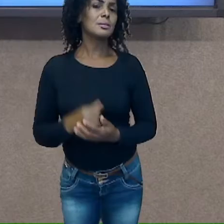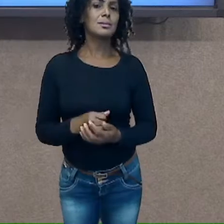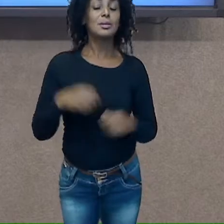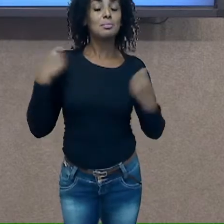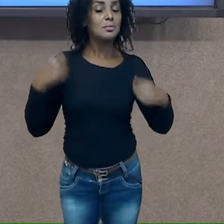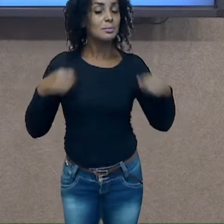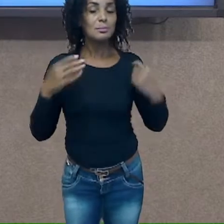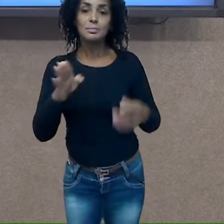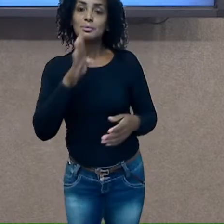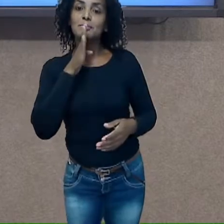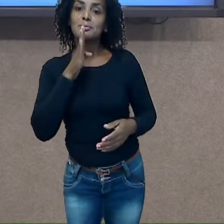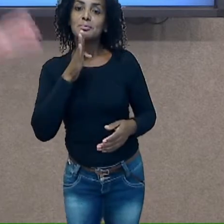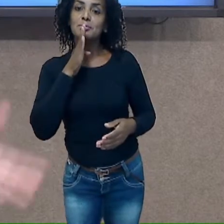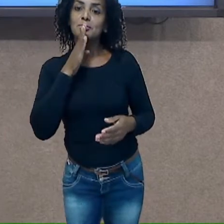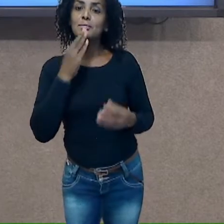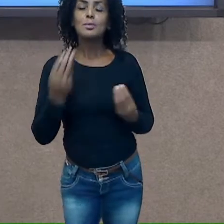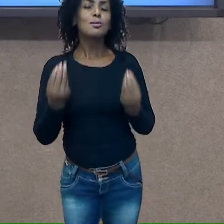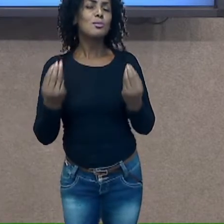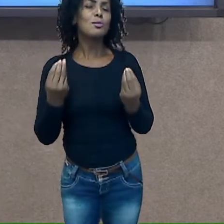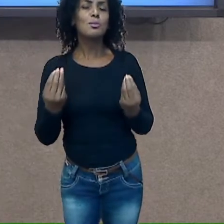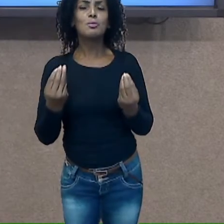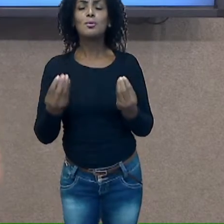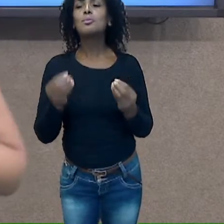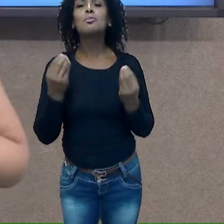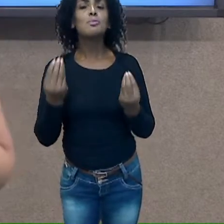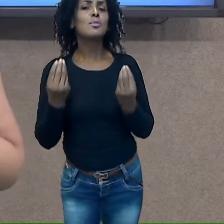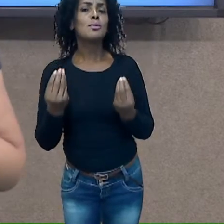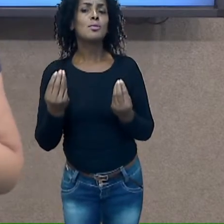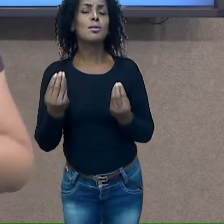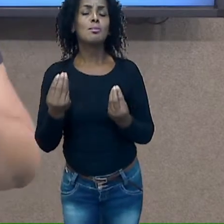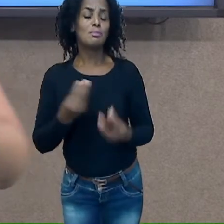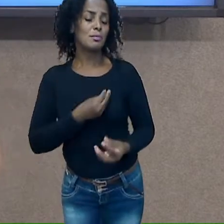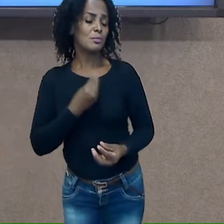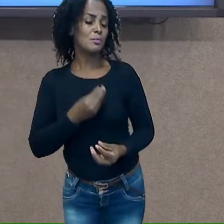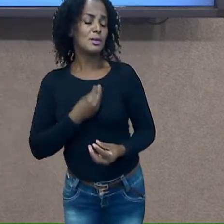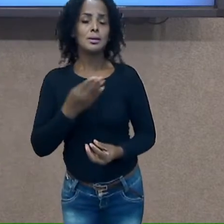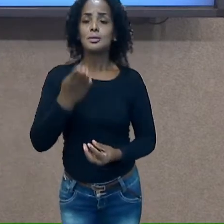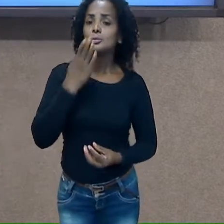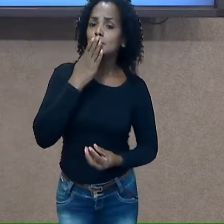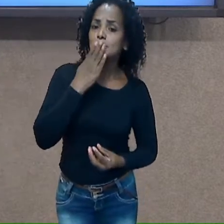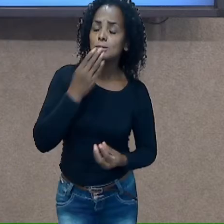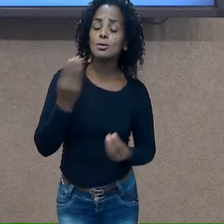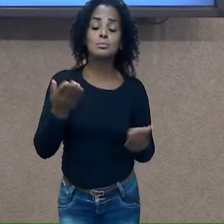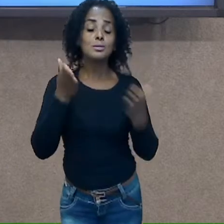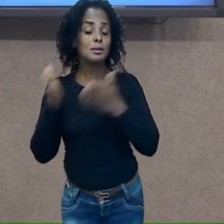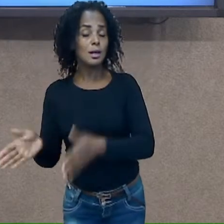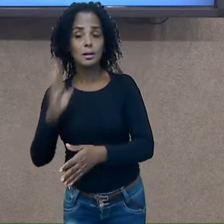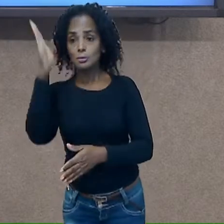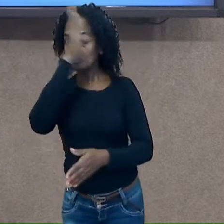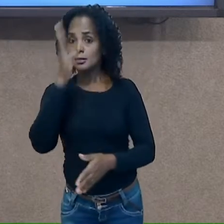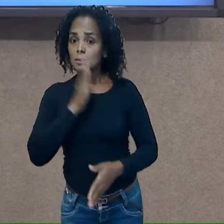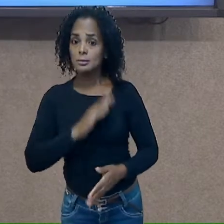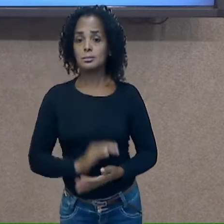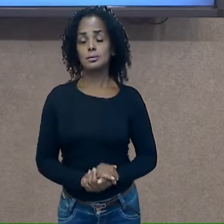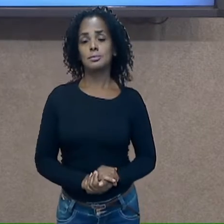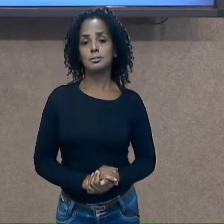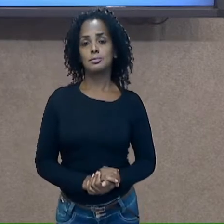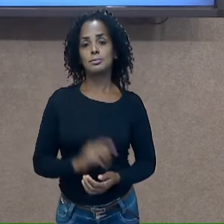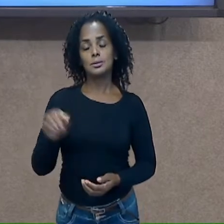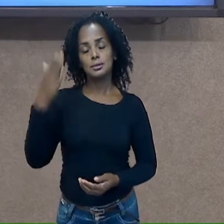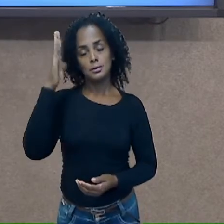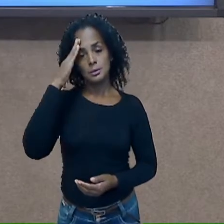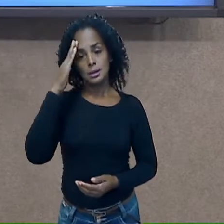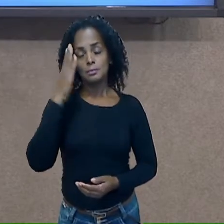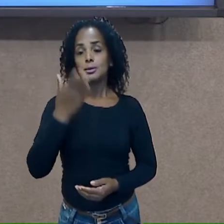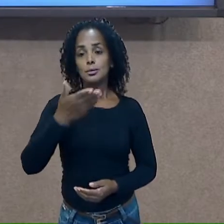precisamos conhecer como que foi, como que é a vida indígena, como que eles chegaram aqui. Então, vocês sabem que